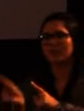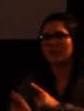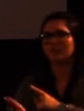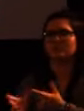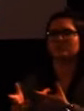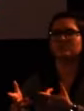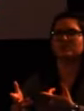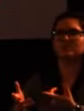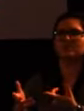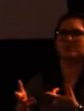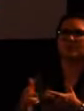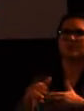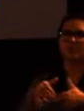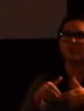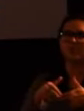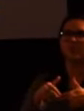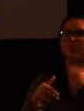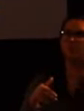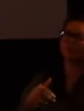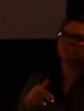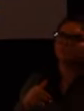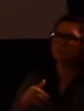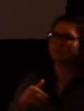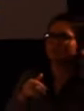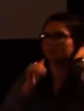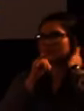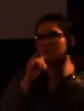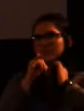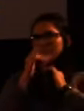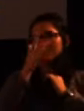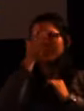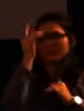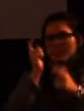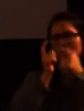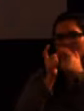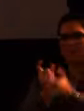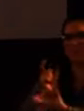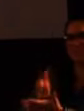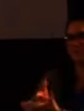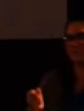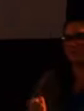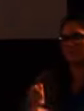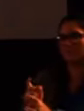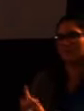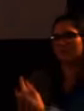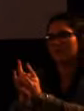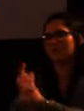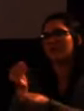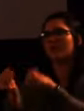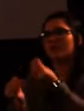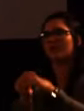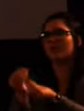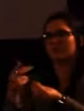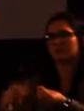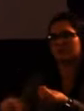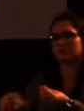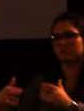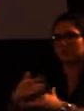que a gente combata a especulação imobiliária, para que a cidade de fato